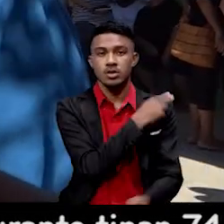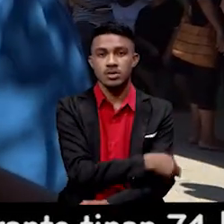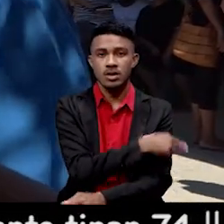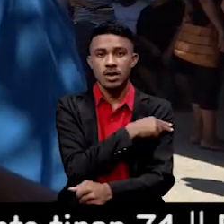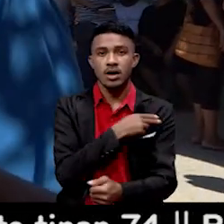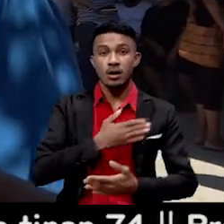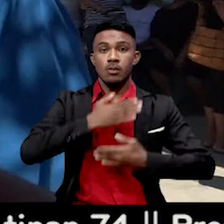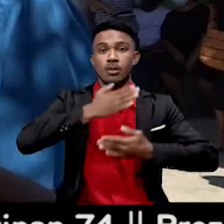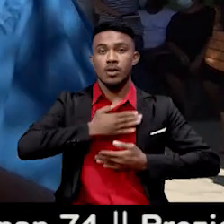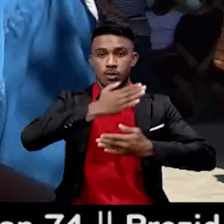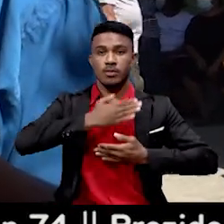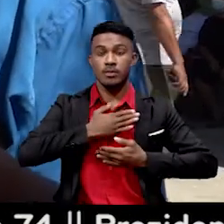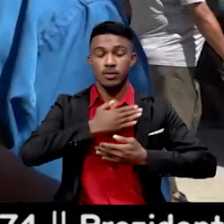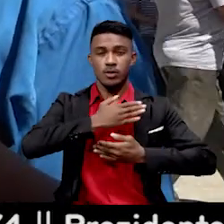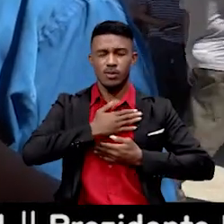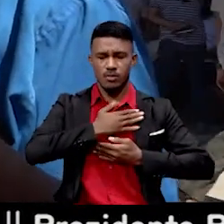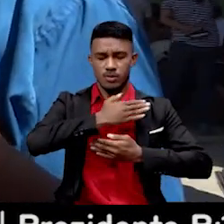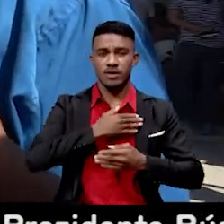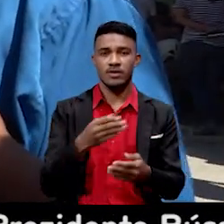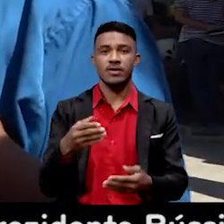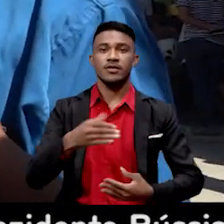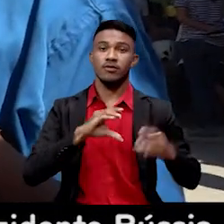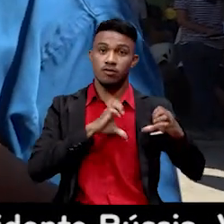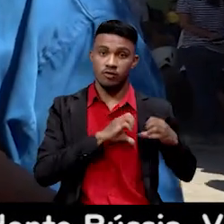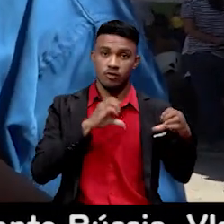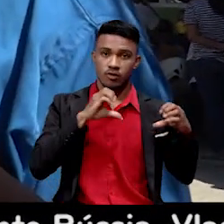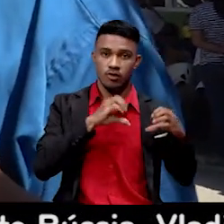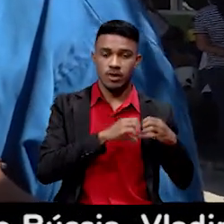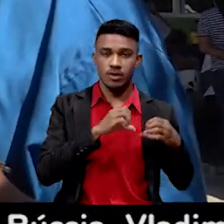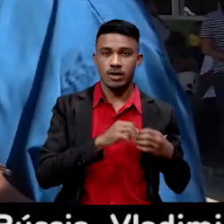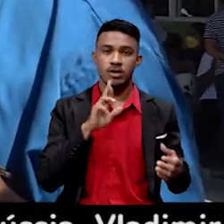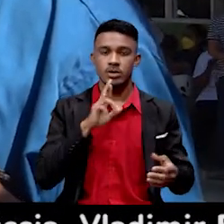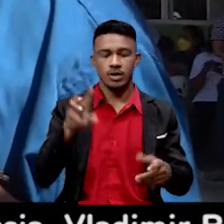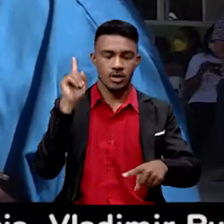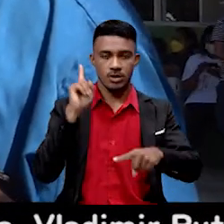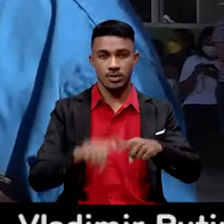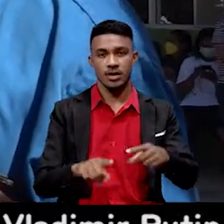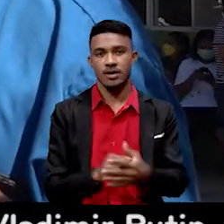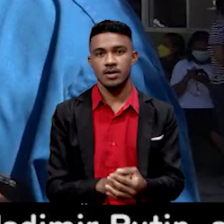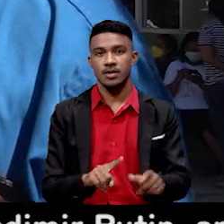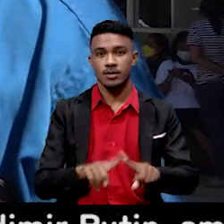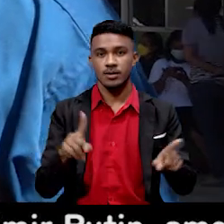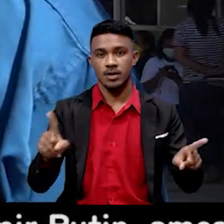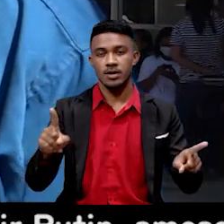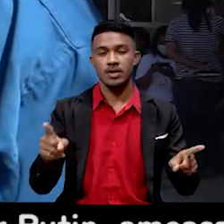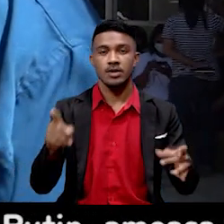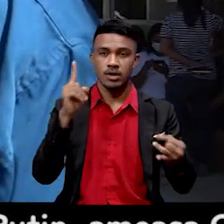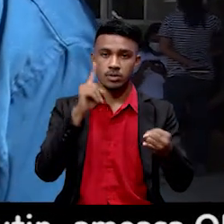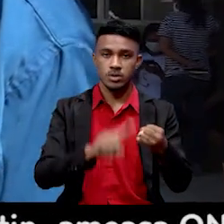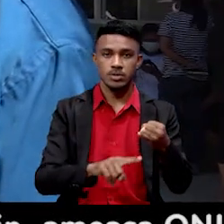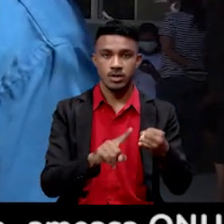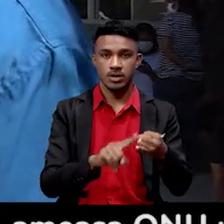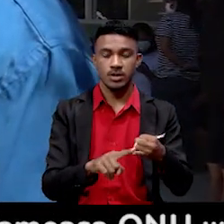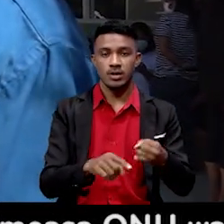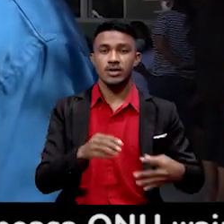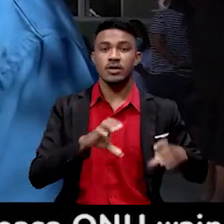bomba fuan to hoy ni ICU bomba fuan mes e nia respond la vele e nia condição e coslima nia fuan para